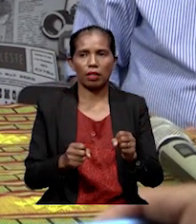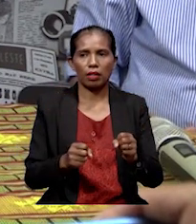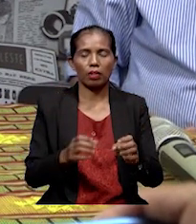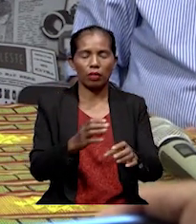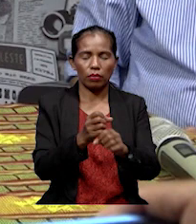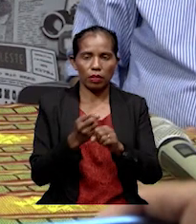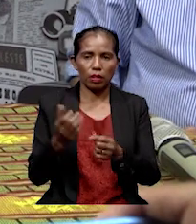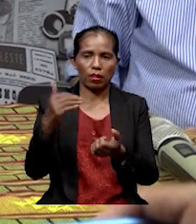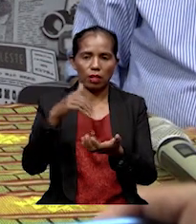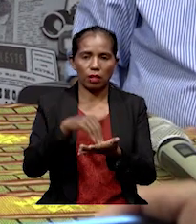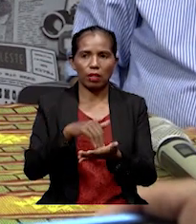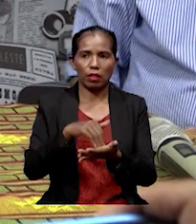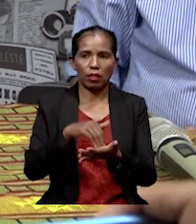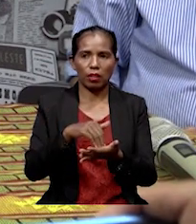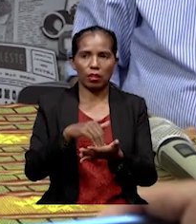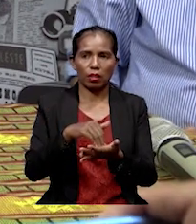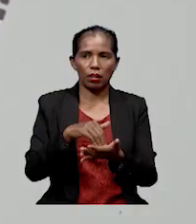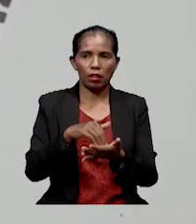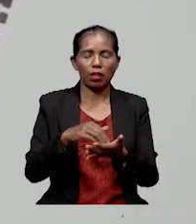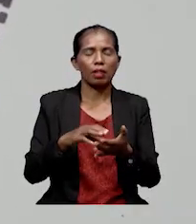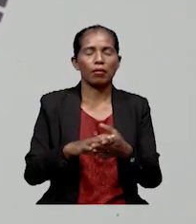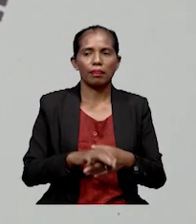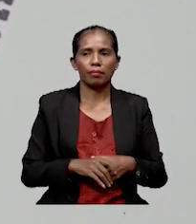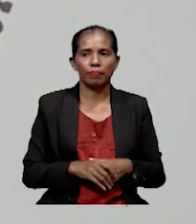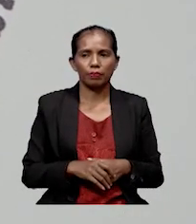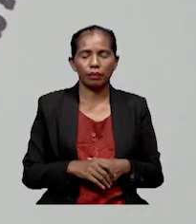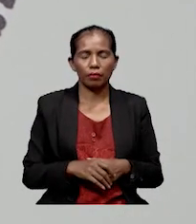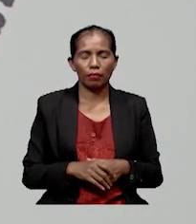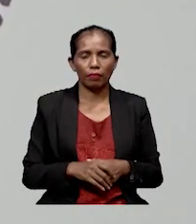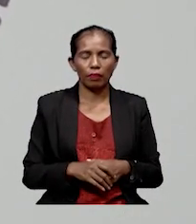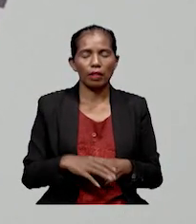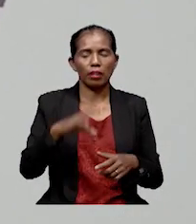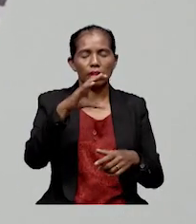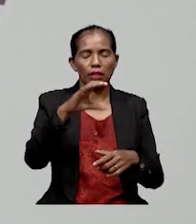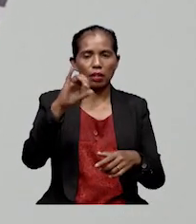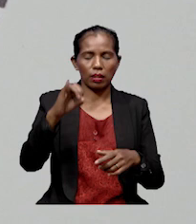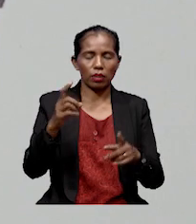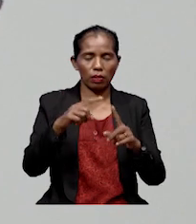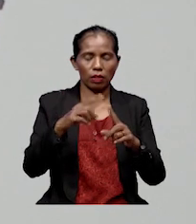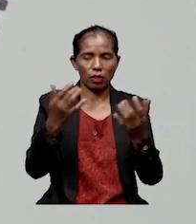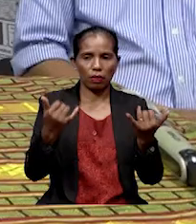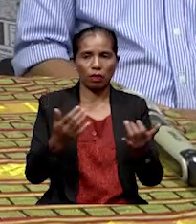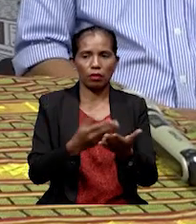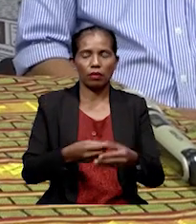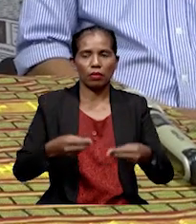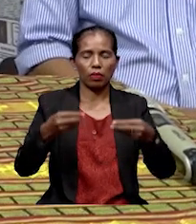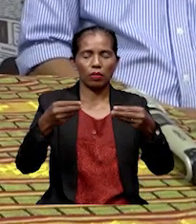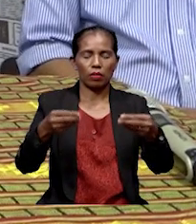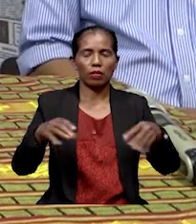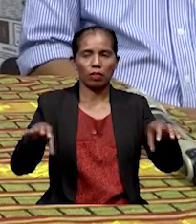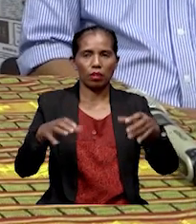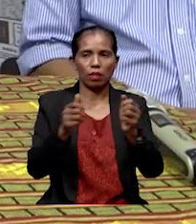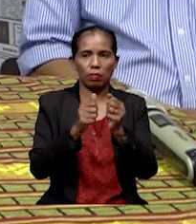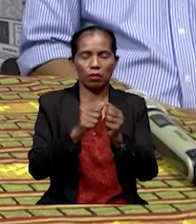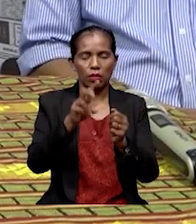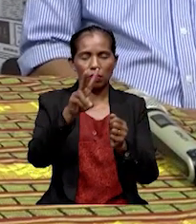fali, carteira profissional. Desde o Conselho de Imprensa Hari, Tohin Loron distribui uma carteira profissional a Mutuk